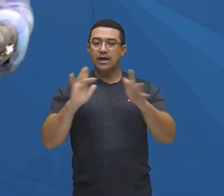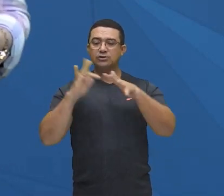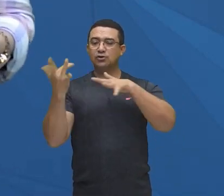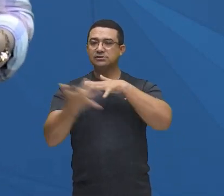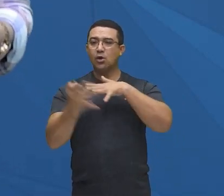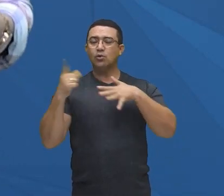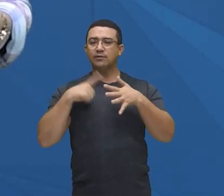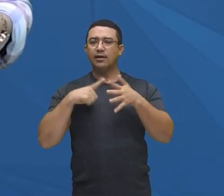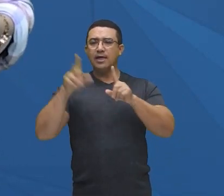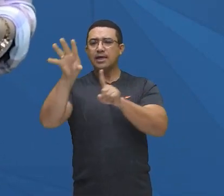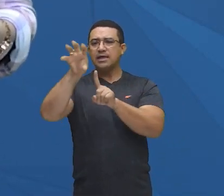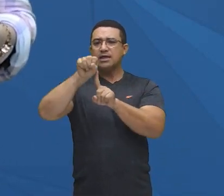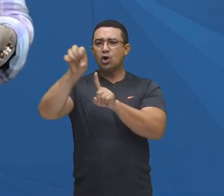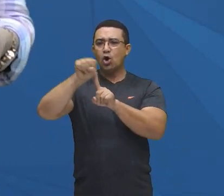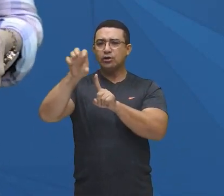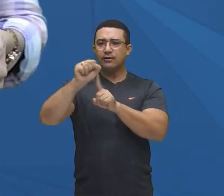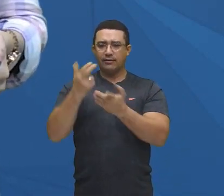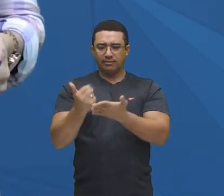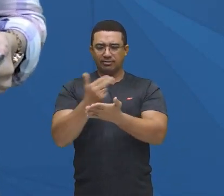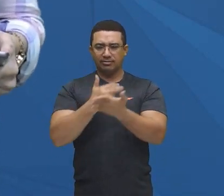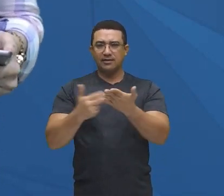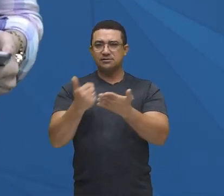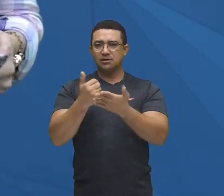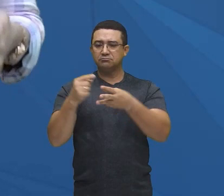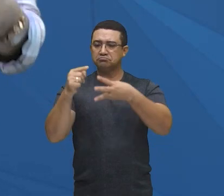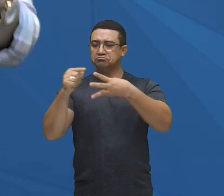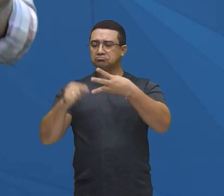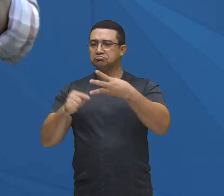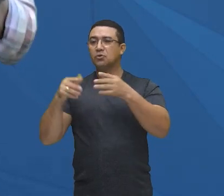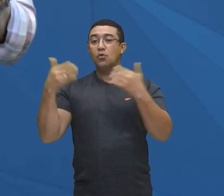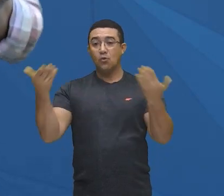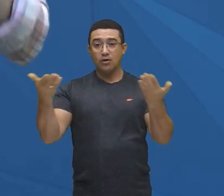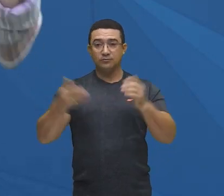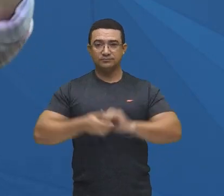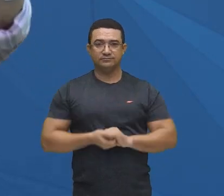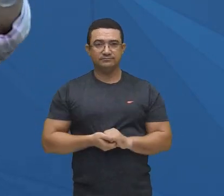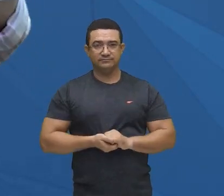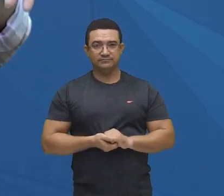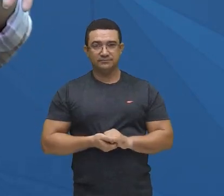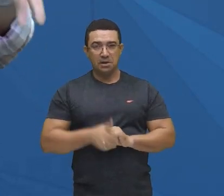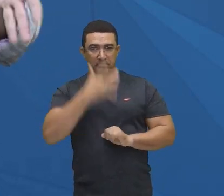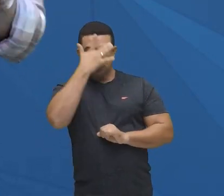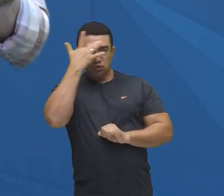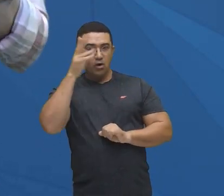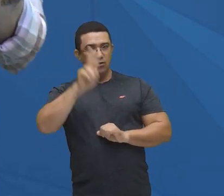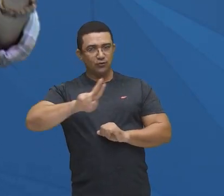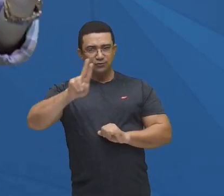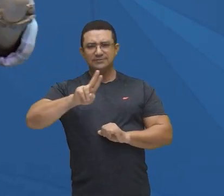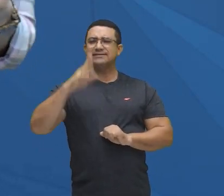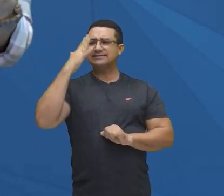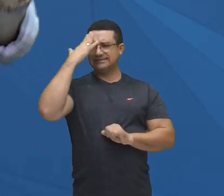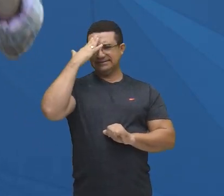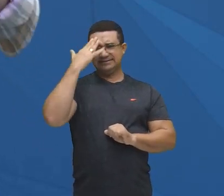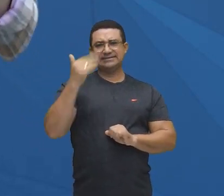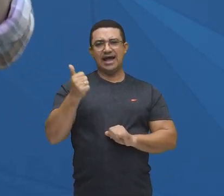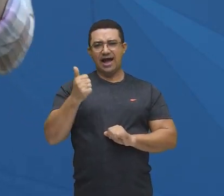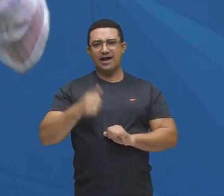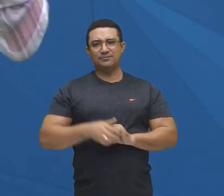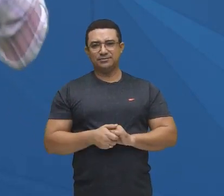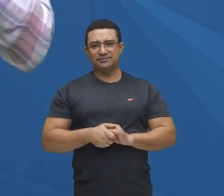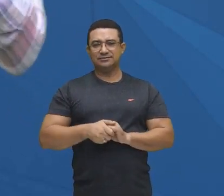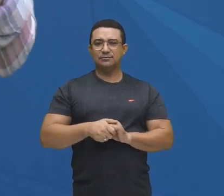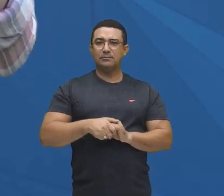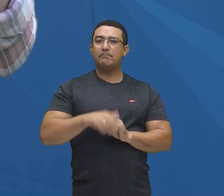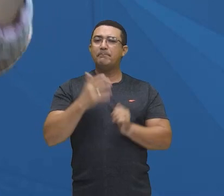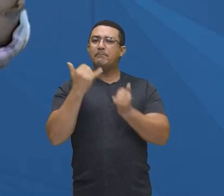logo? TikTok, Facebook ou Snapchat? Essa daí, para quem usa, né? Eu não tenho muita familiaridade com ela